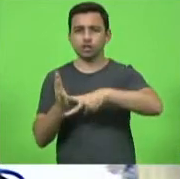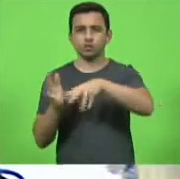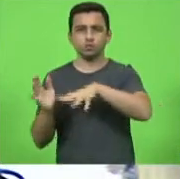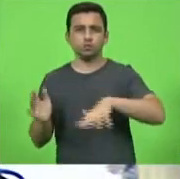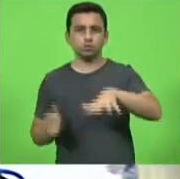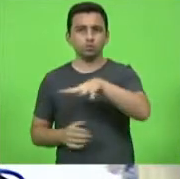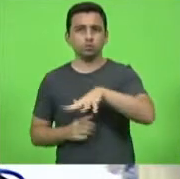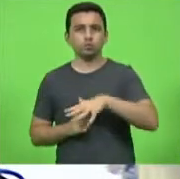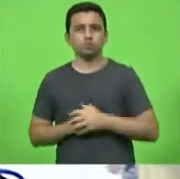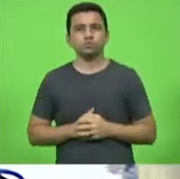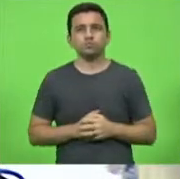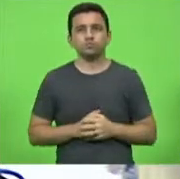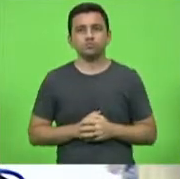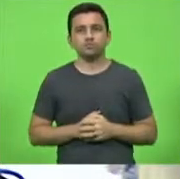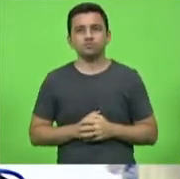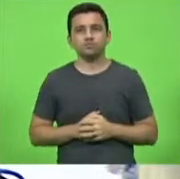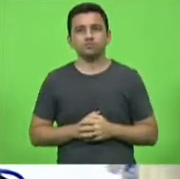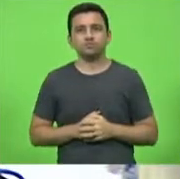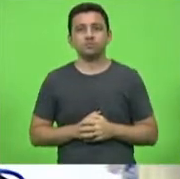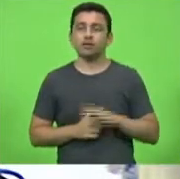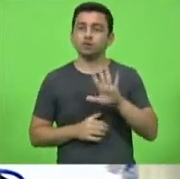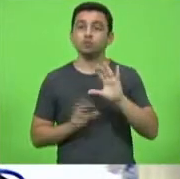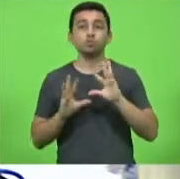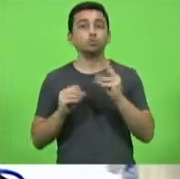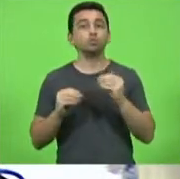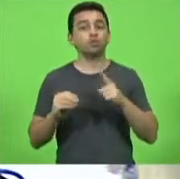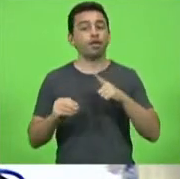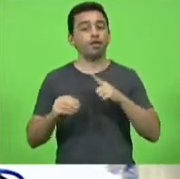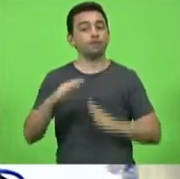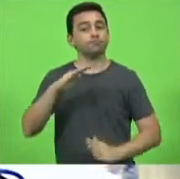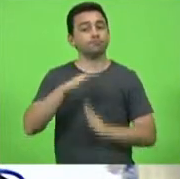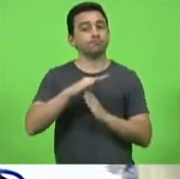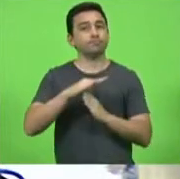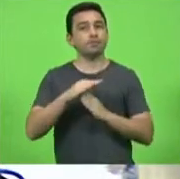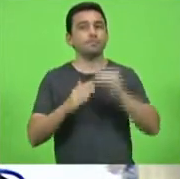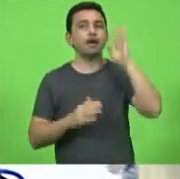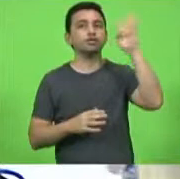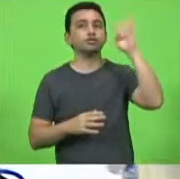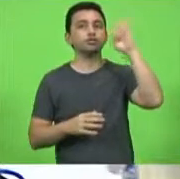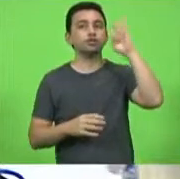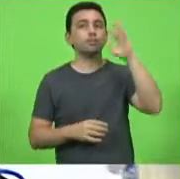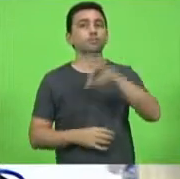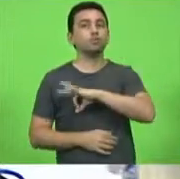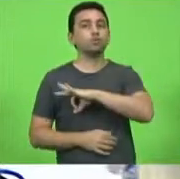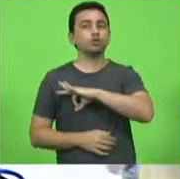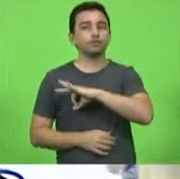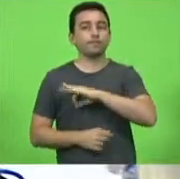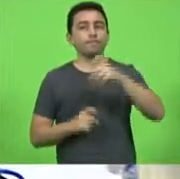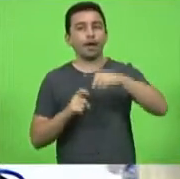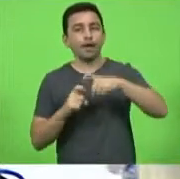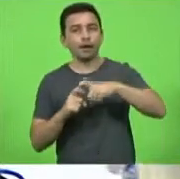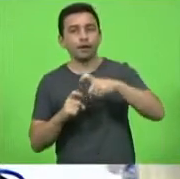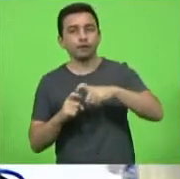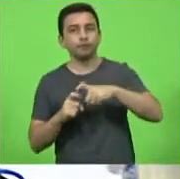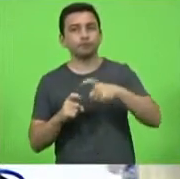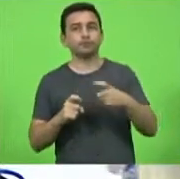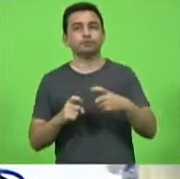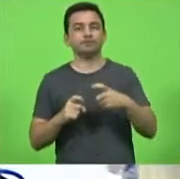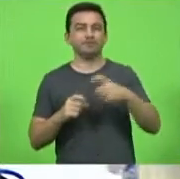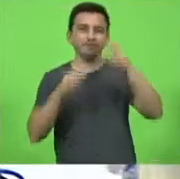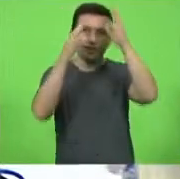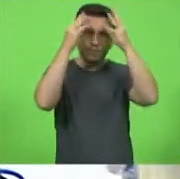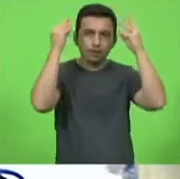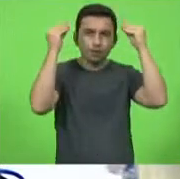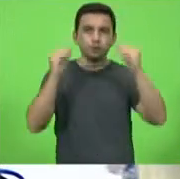Mas tudo tem um limite. Tu imagina se os policiais, se os médicos, se as enfermeiras,